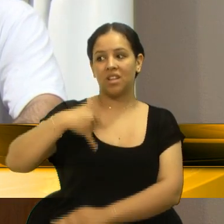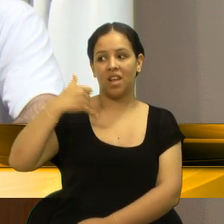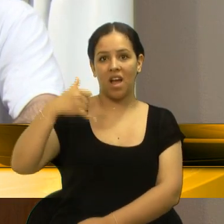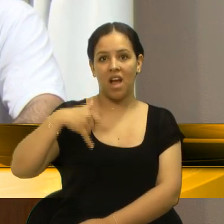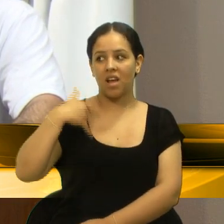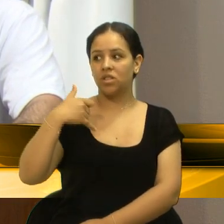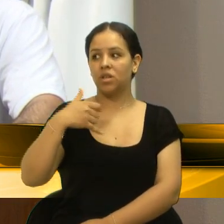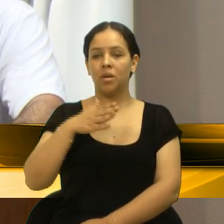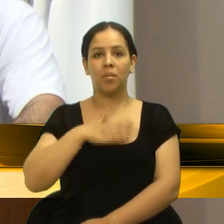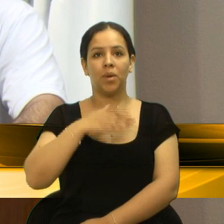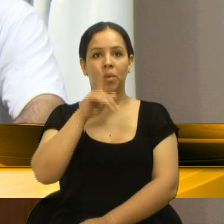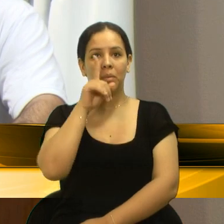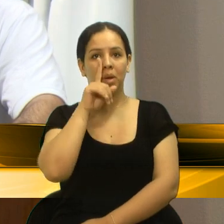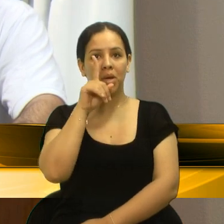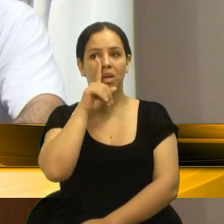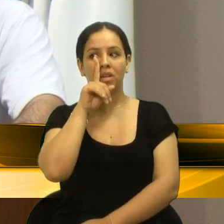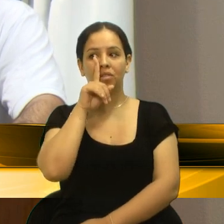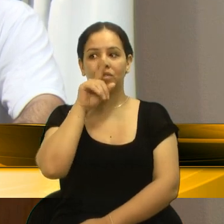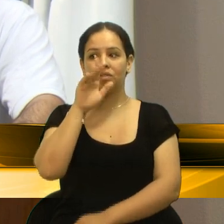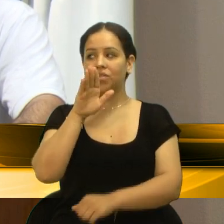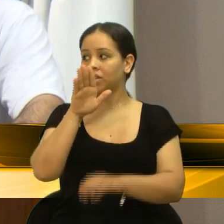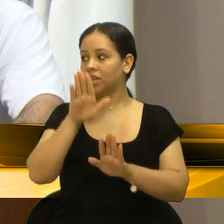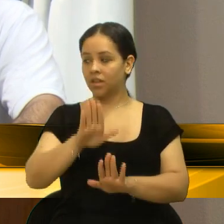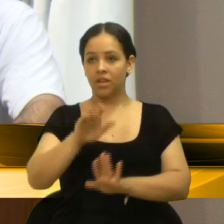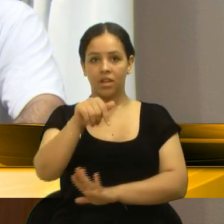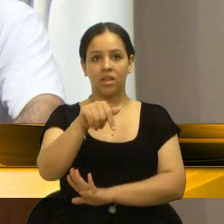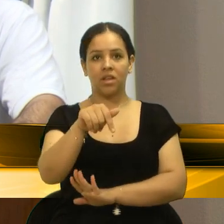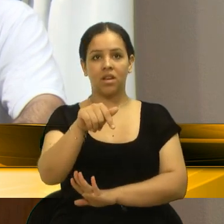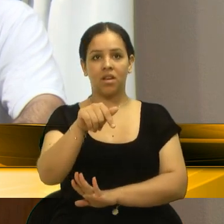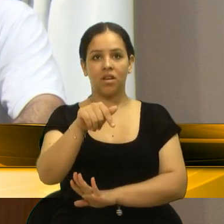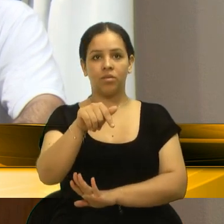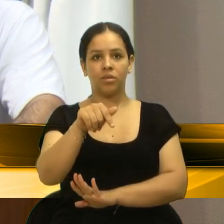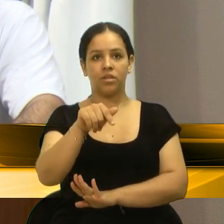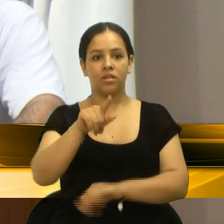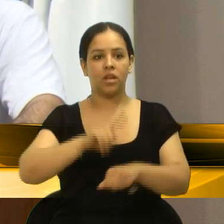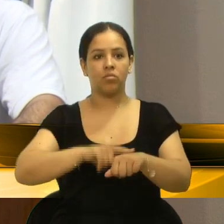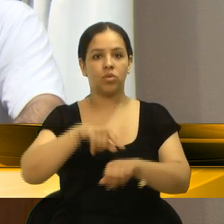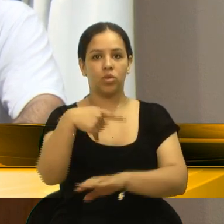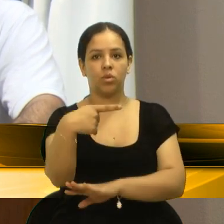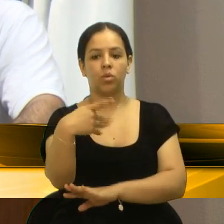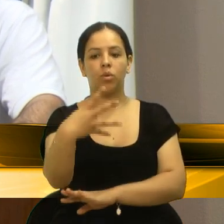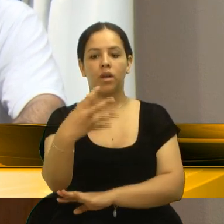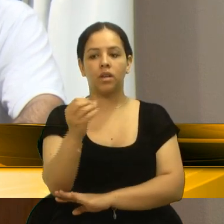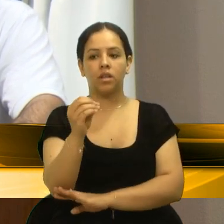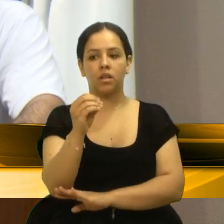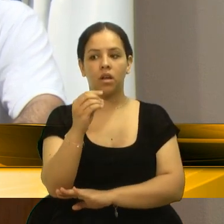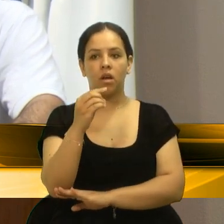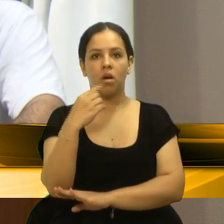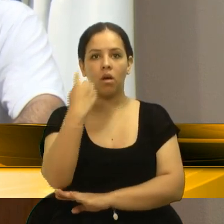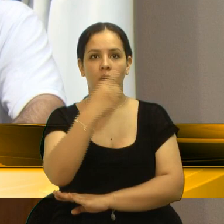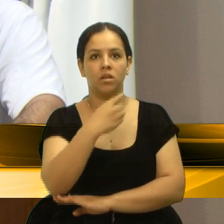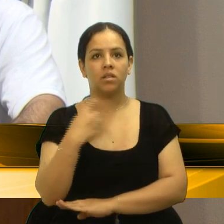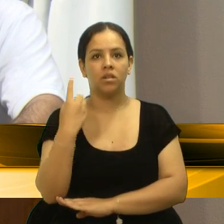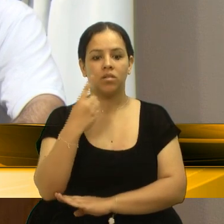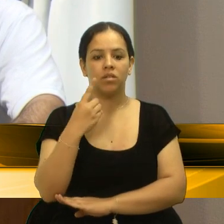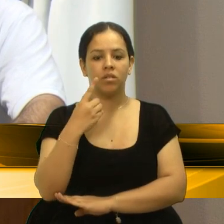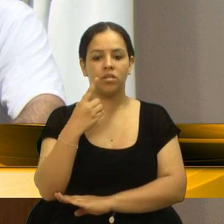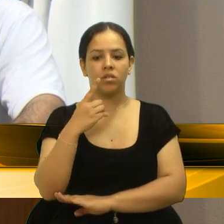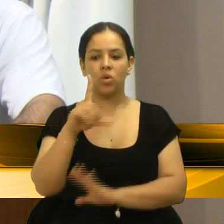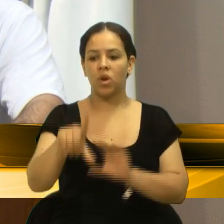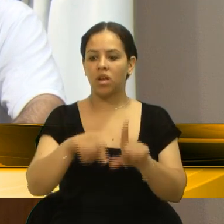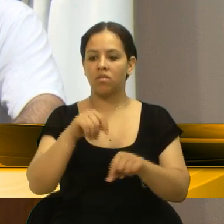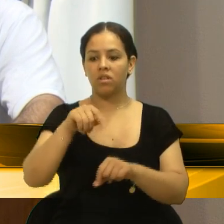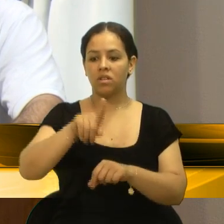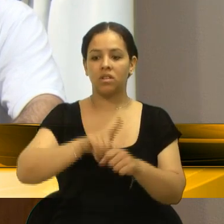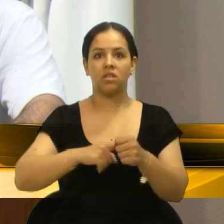poucas horas, e pessoas que adotaram essa cidade para viver, para escolher, para constituir uma família. Como meu pai, que